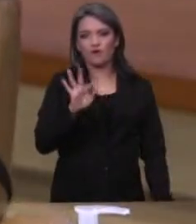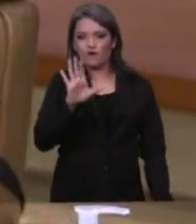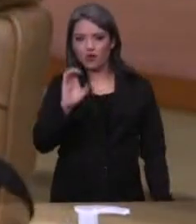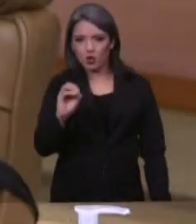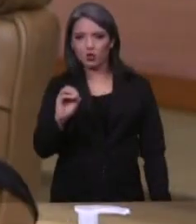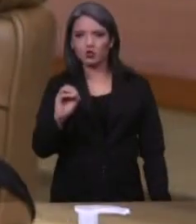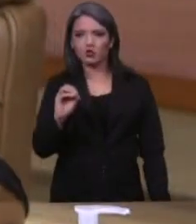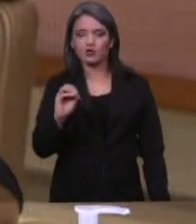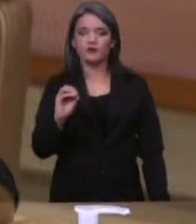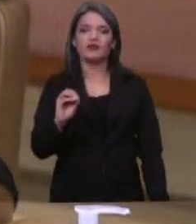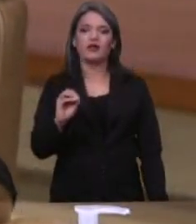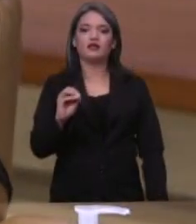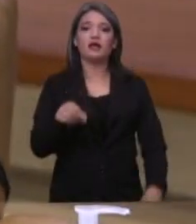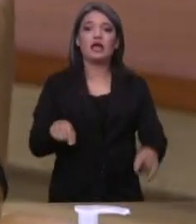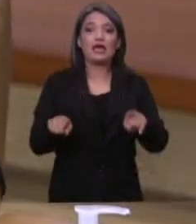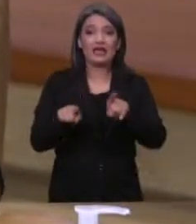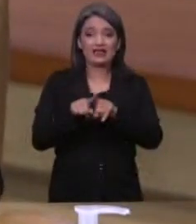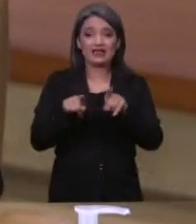Também é crime